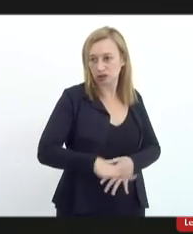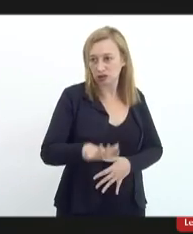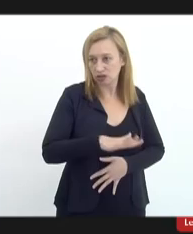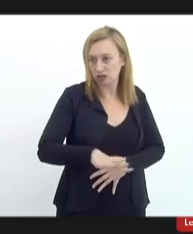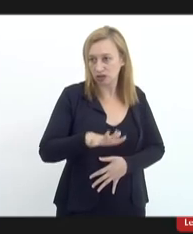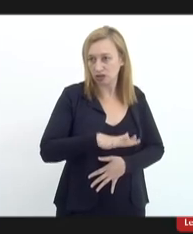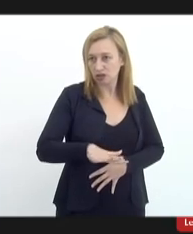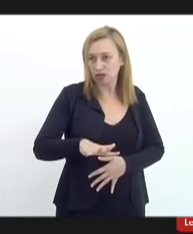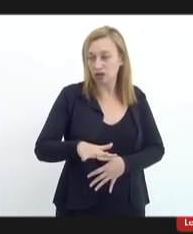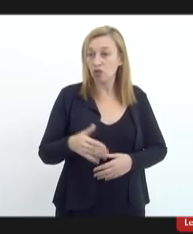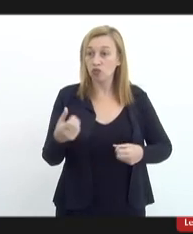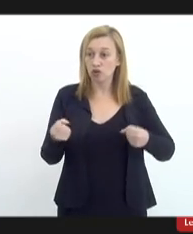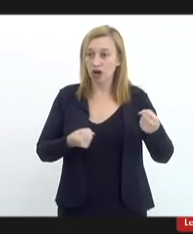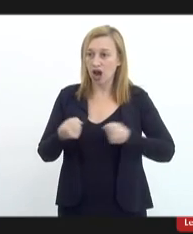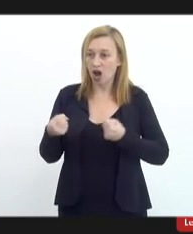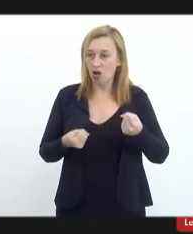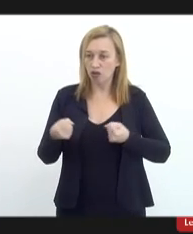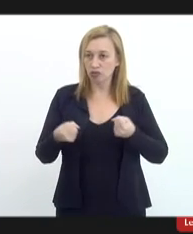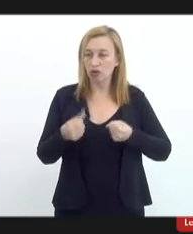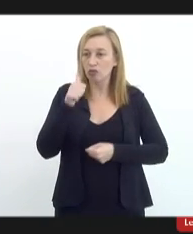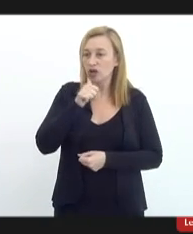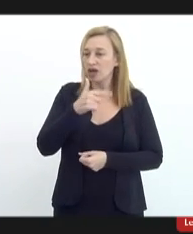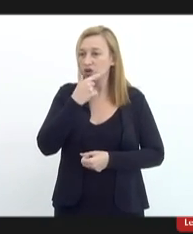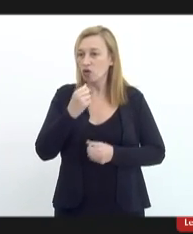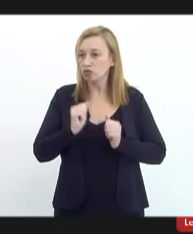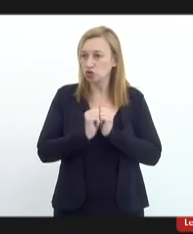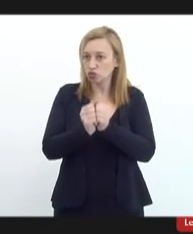acompanhado de uma mulher, e eles